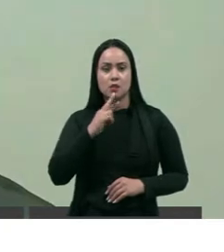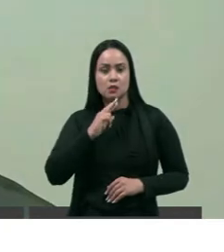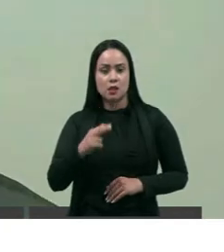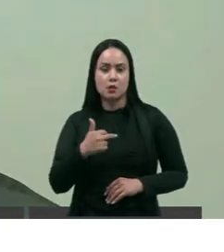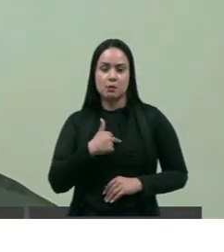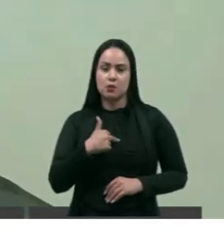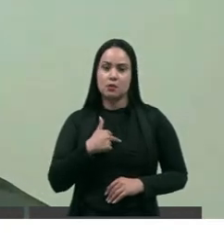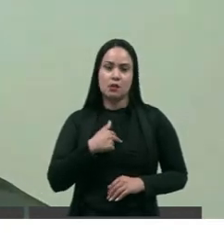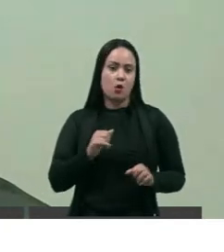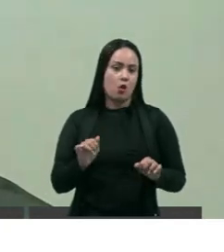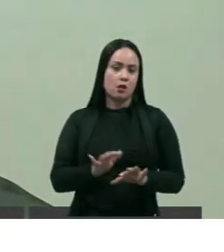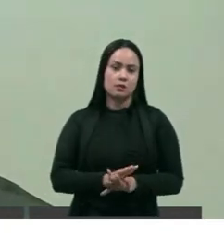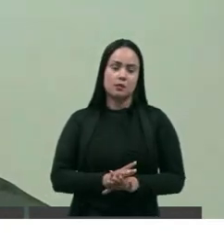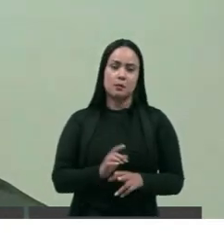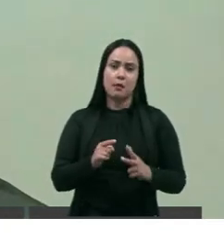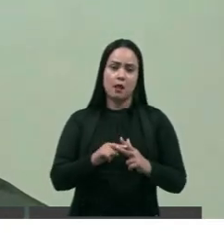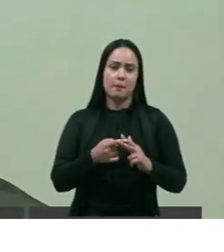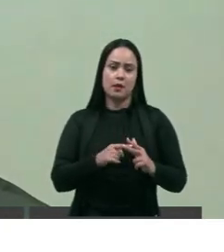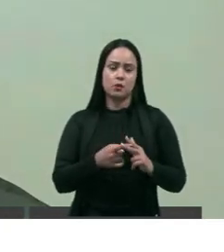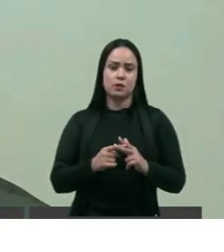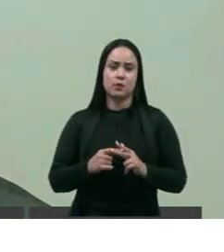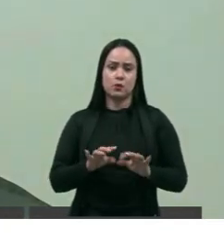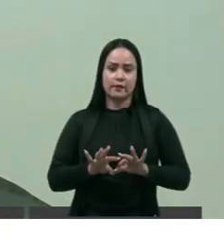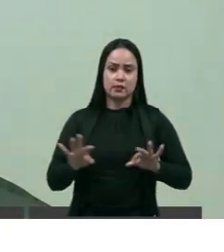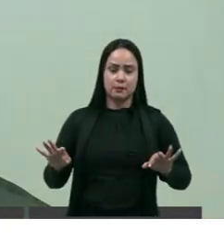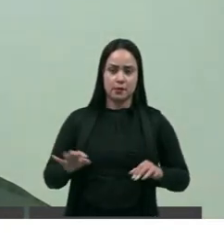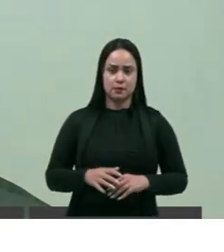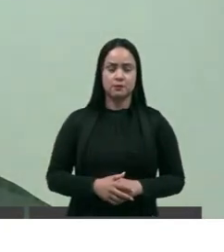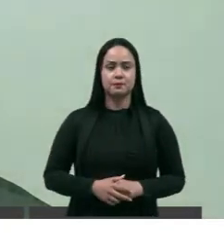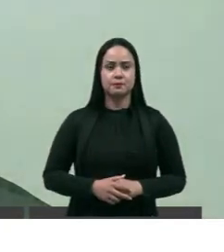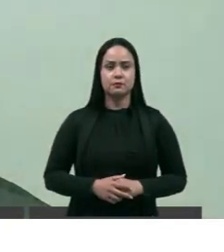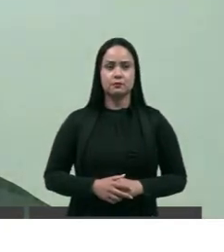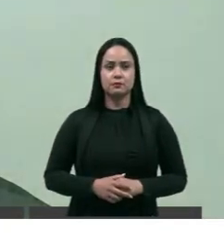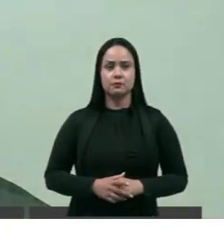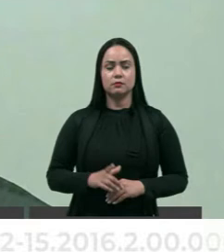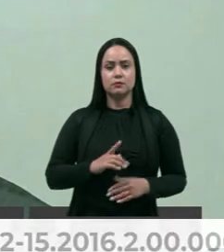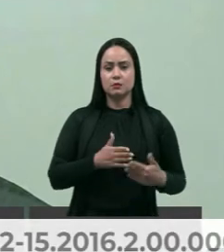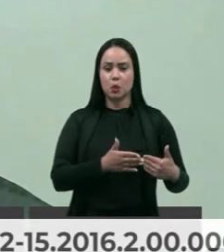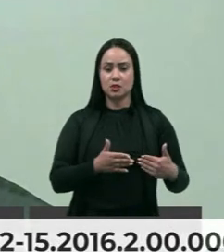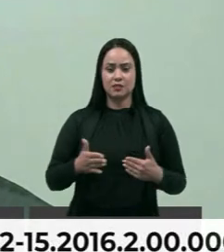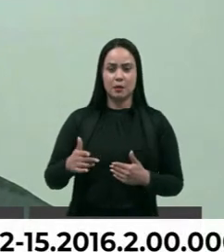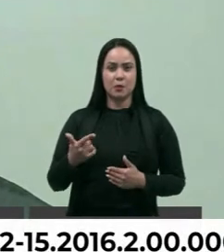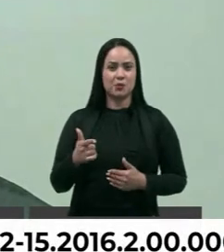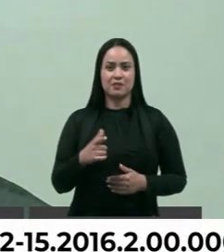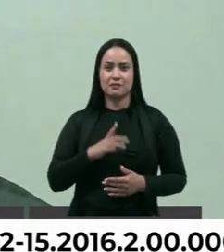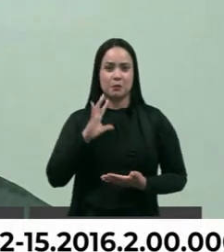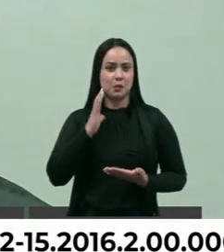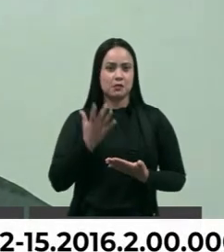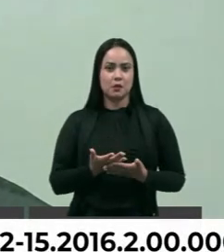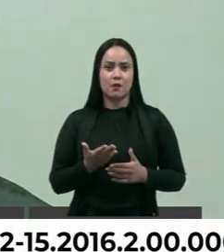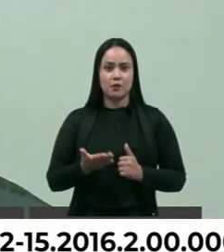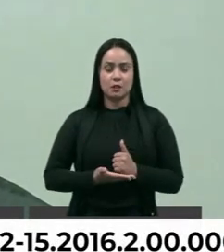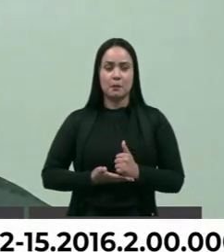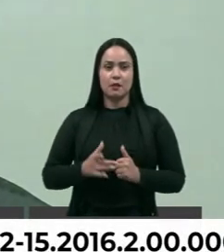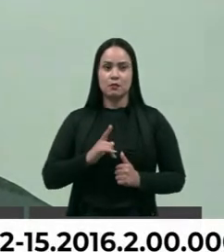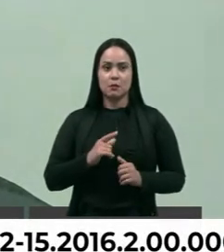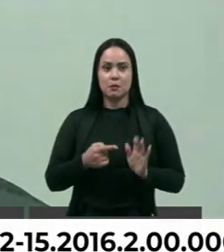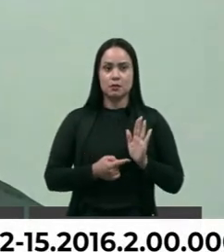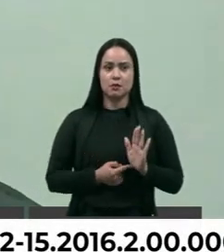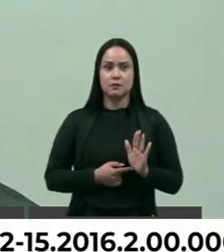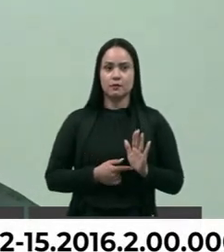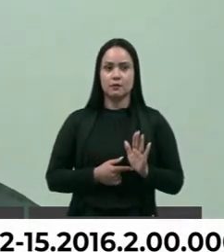não poderia ser conclusivo pela manutenção do afastamento do requerente por tempo indeterminado, sob o fundamento de ter sido